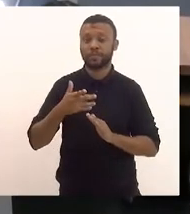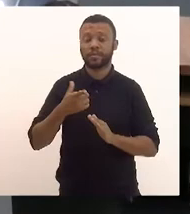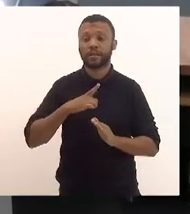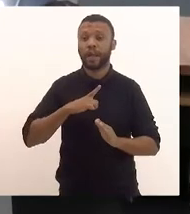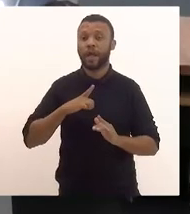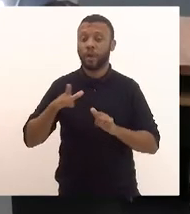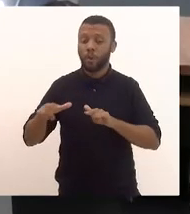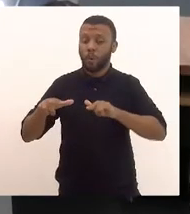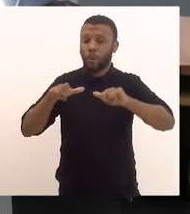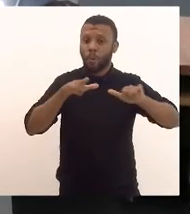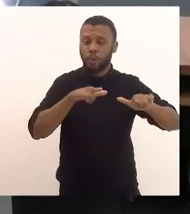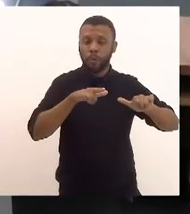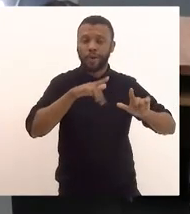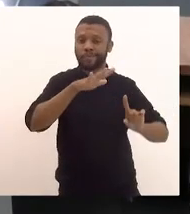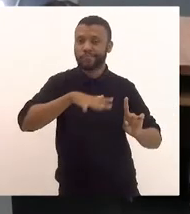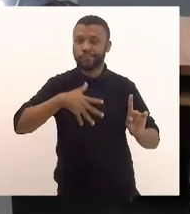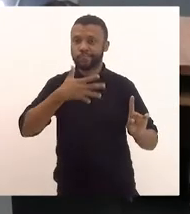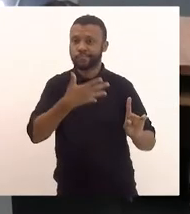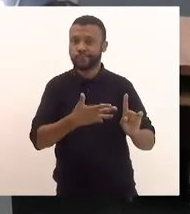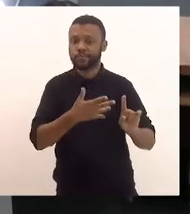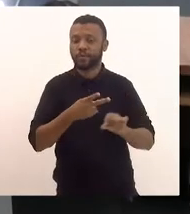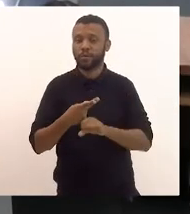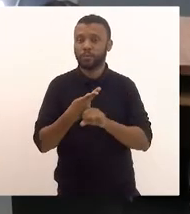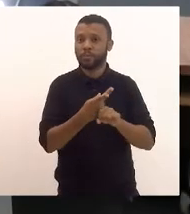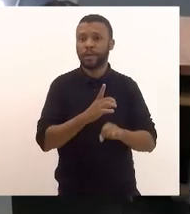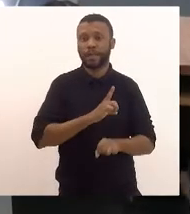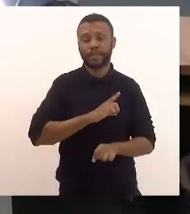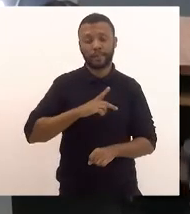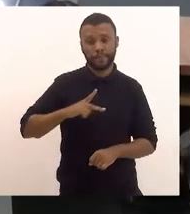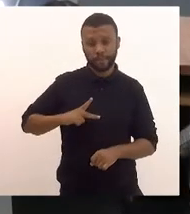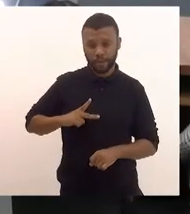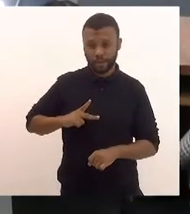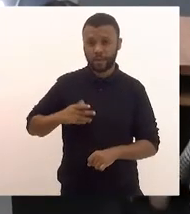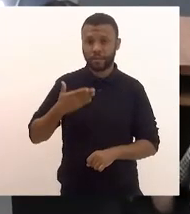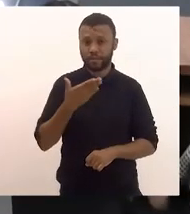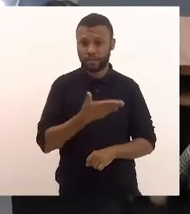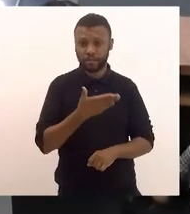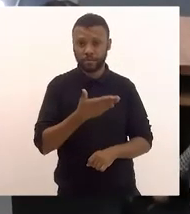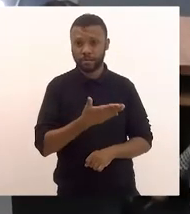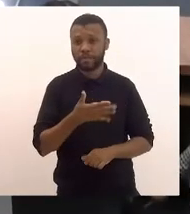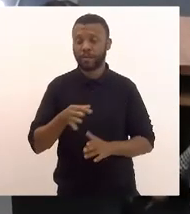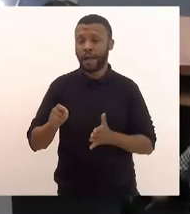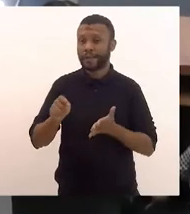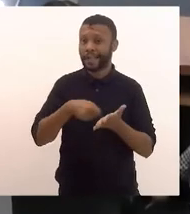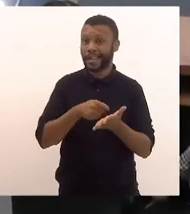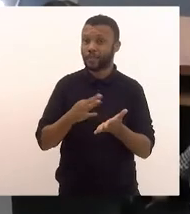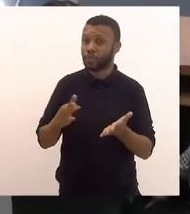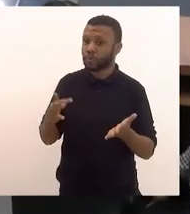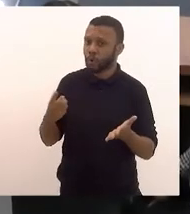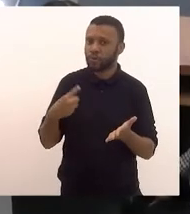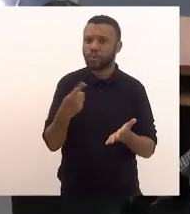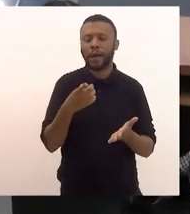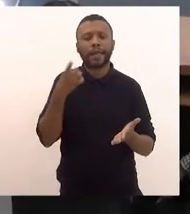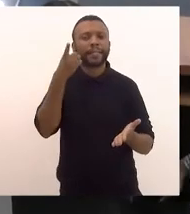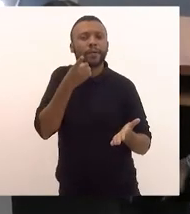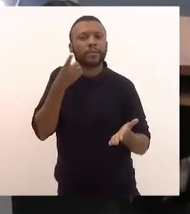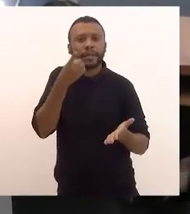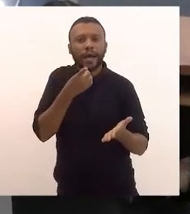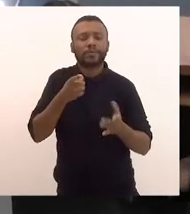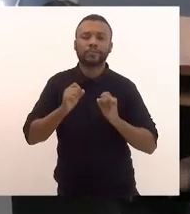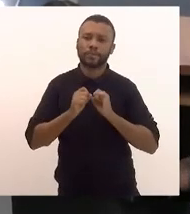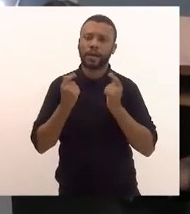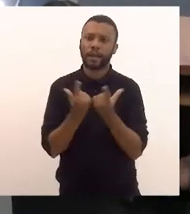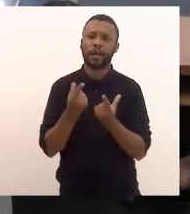título de benemérito do Estado do Rio de Janeiro para a Defensoria Pública sendo Assinado por todos nós deputados